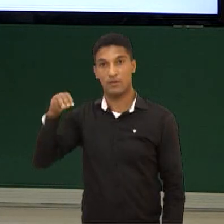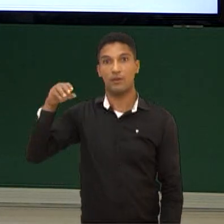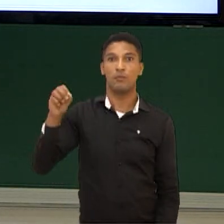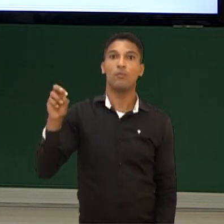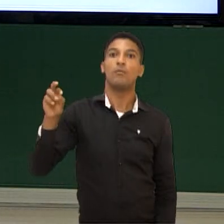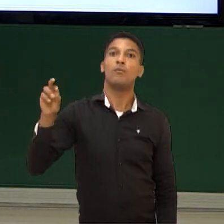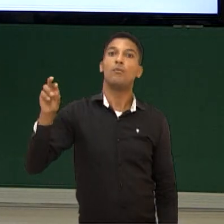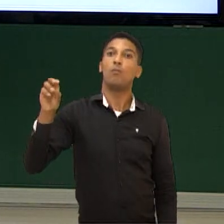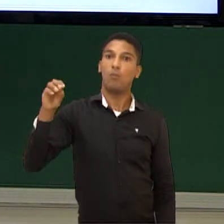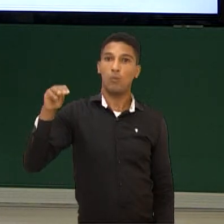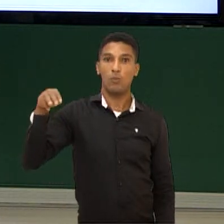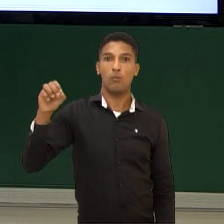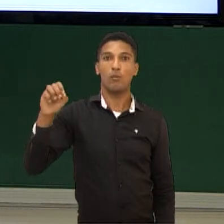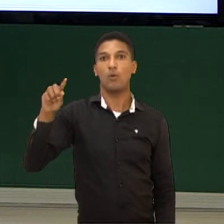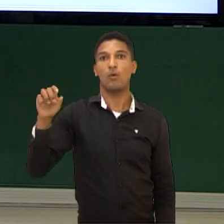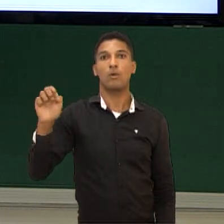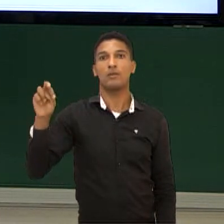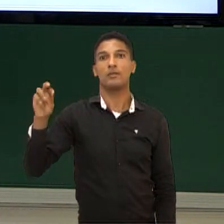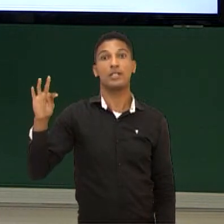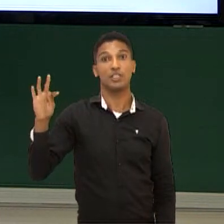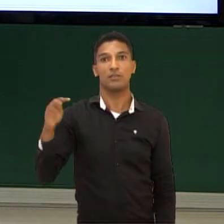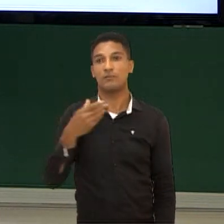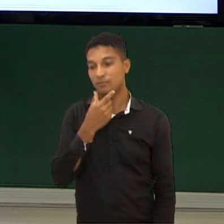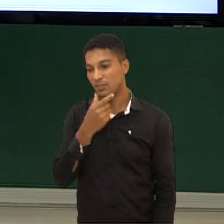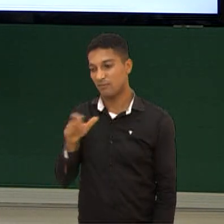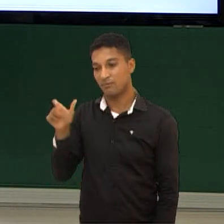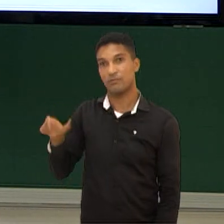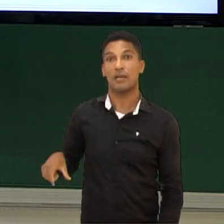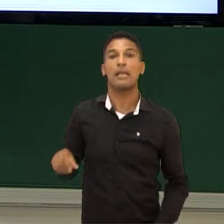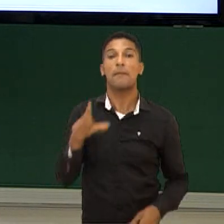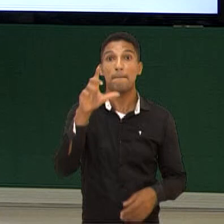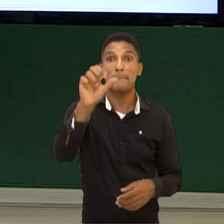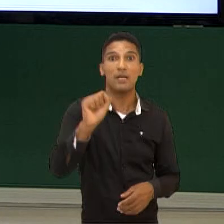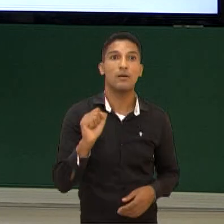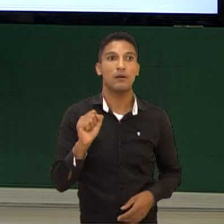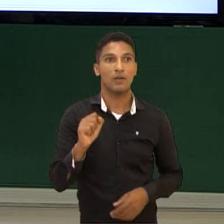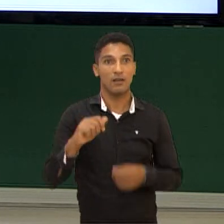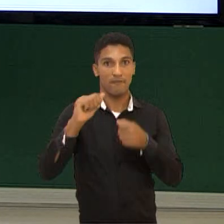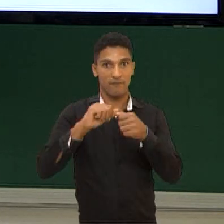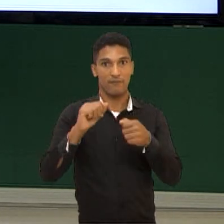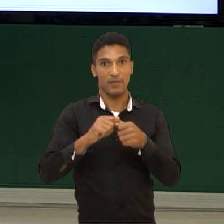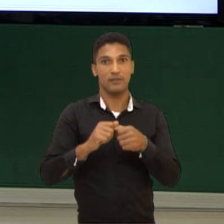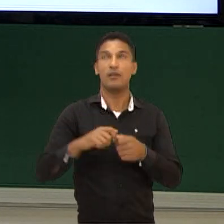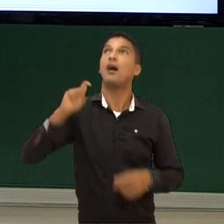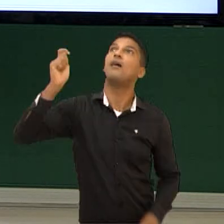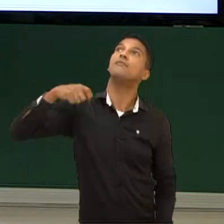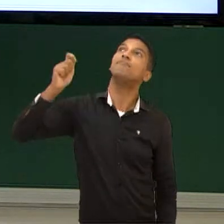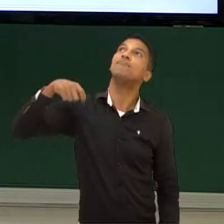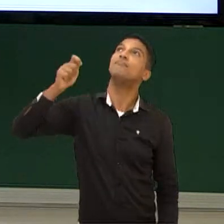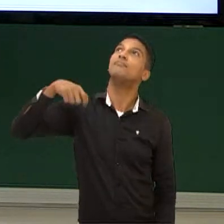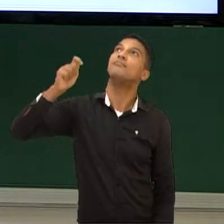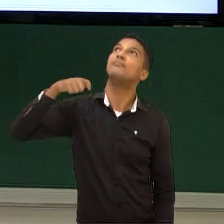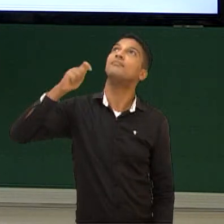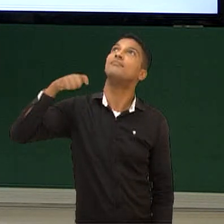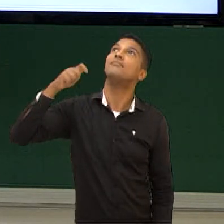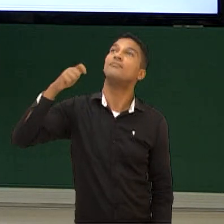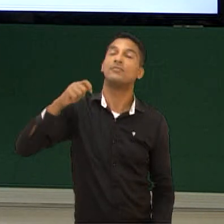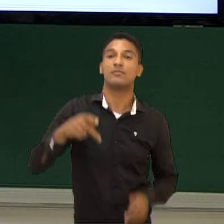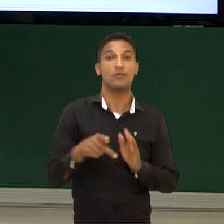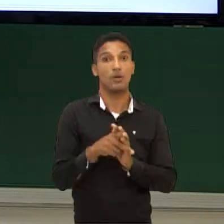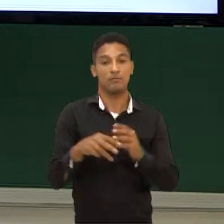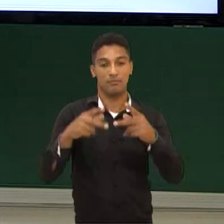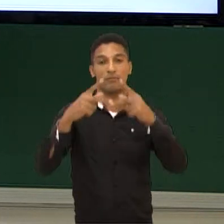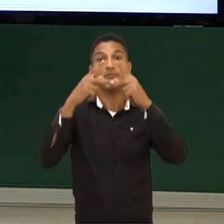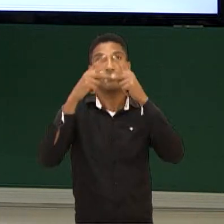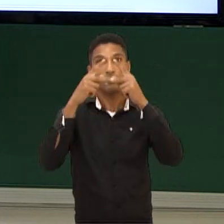pipa com a junção de dois triângulos equiláteros. O triângulo equilátero ele é um triângulo diferenciado. Por quê? Quando a